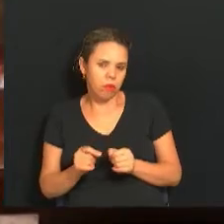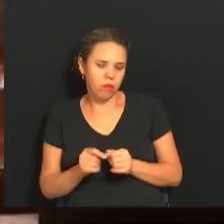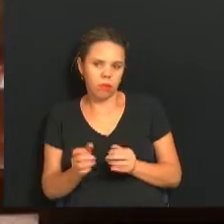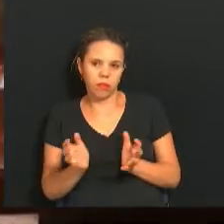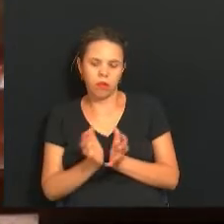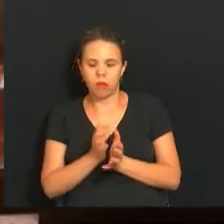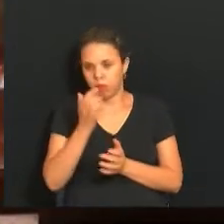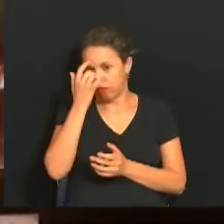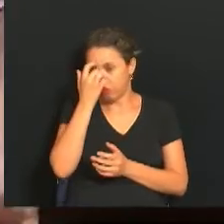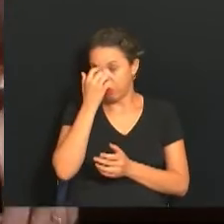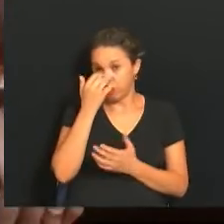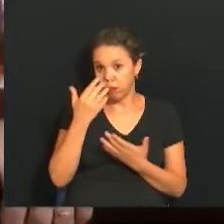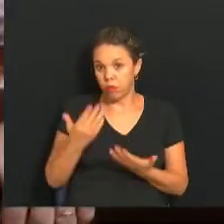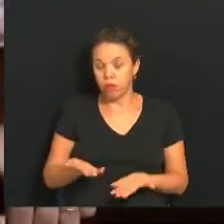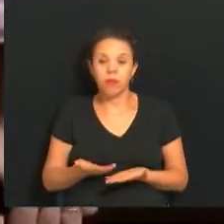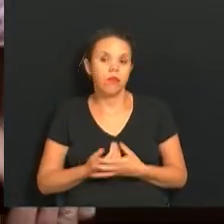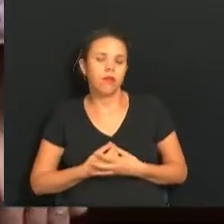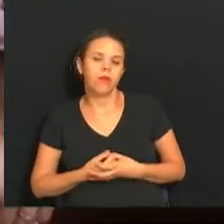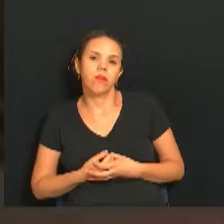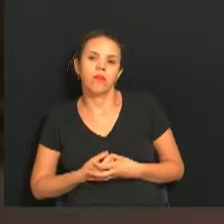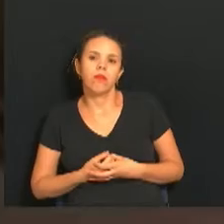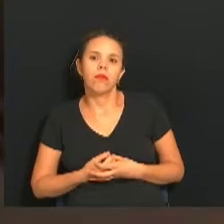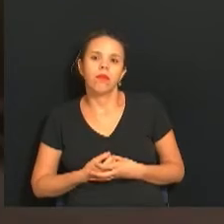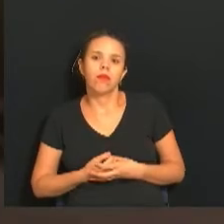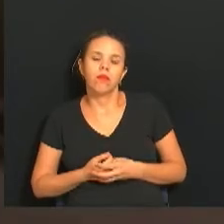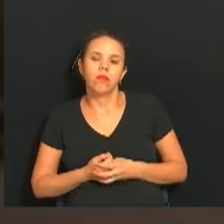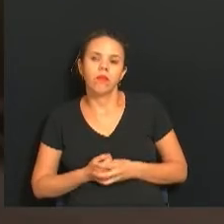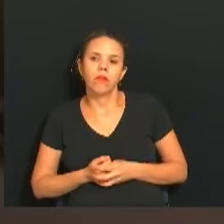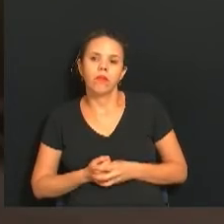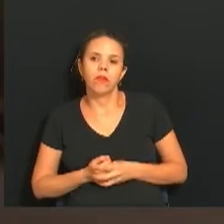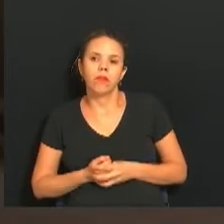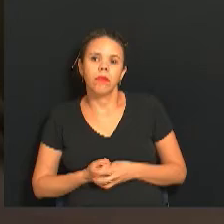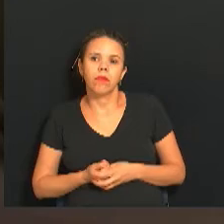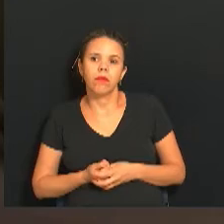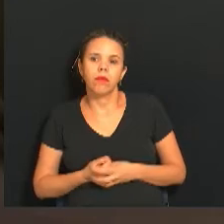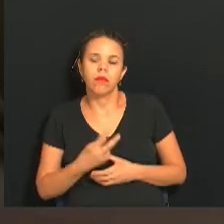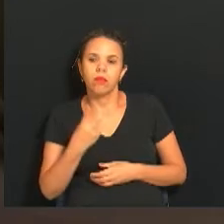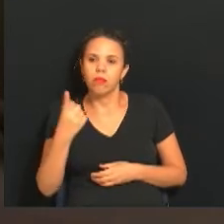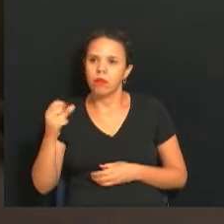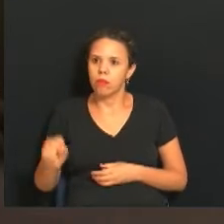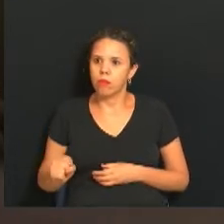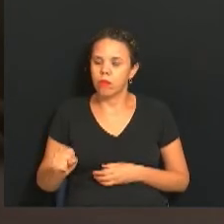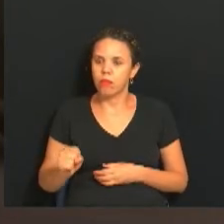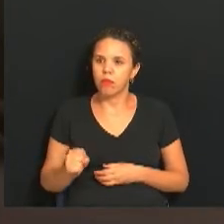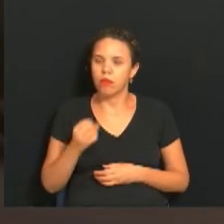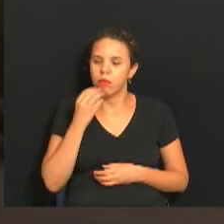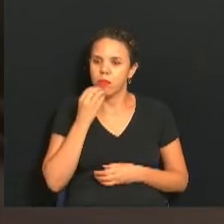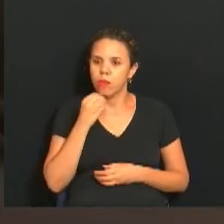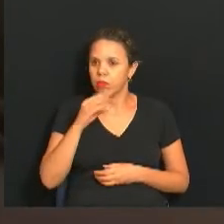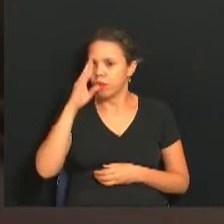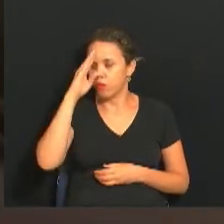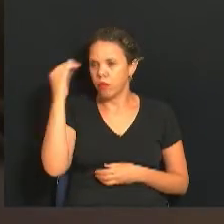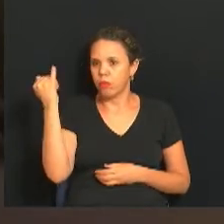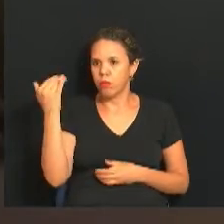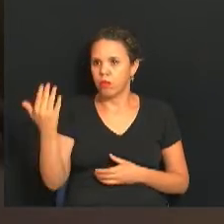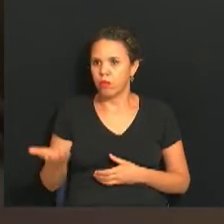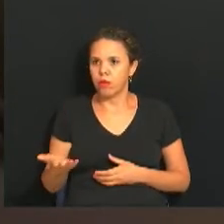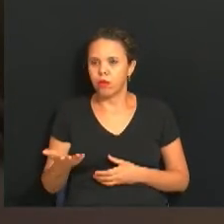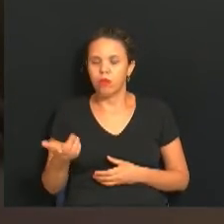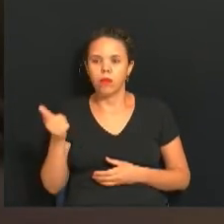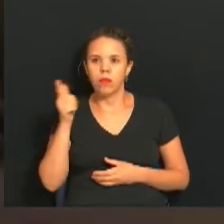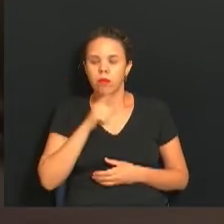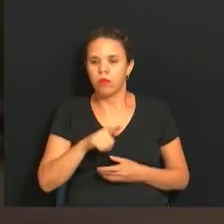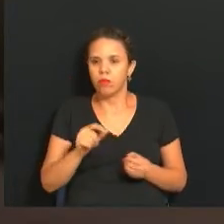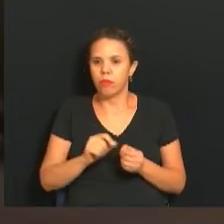minhas de vitrinismo em 2018, eu acho que foi uma vitrine de muito destaque. Elas conseguiram